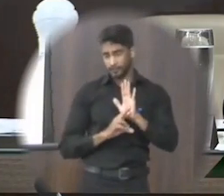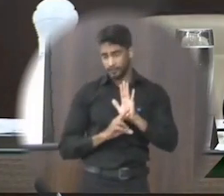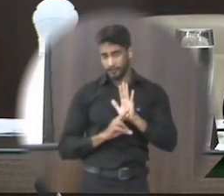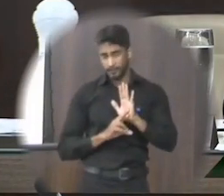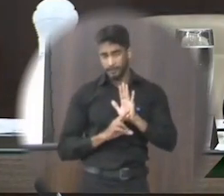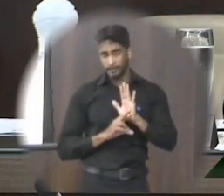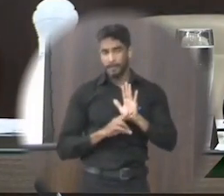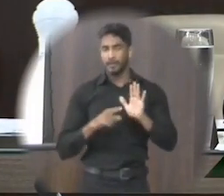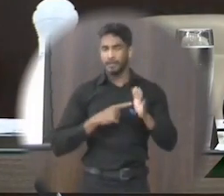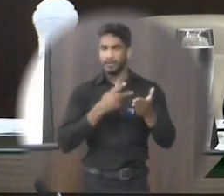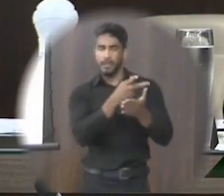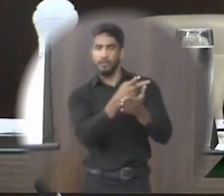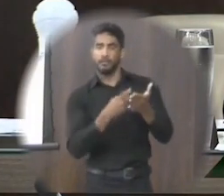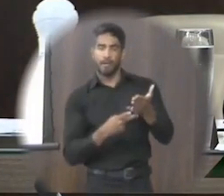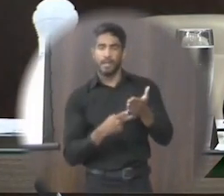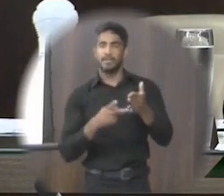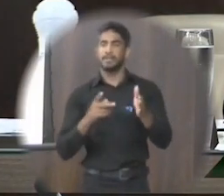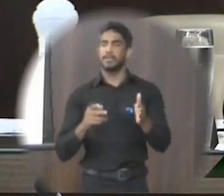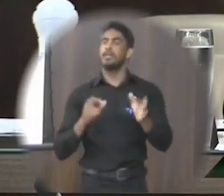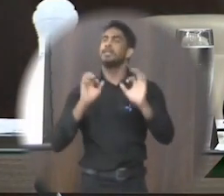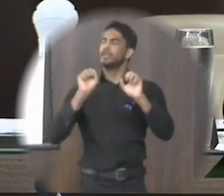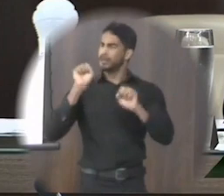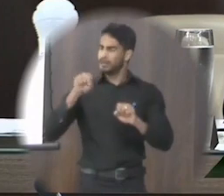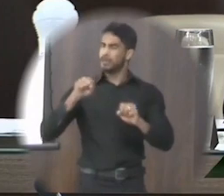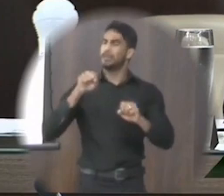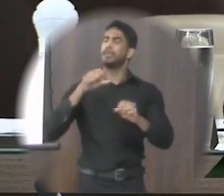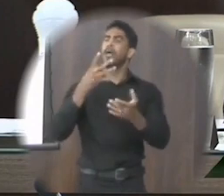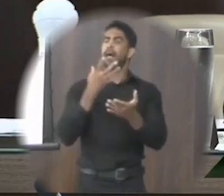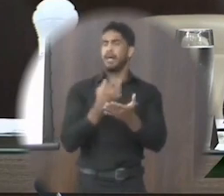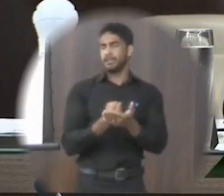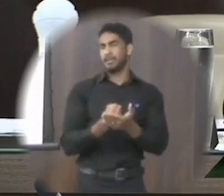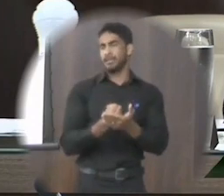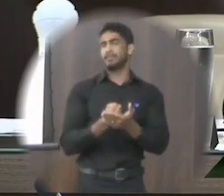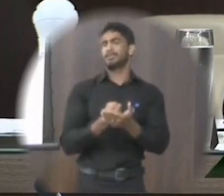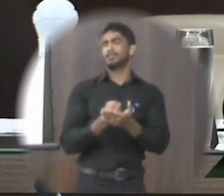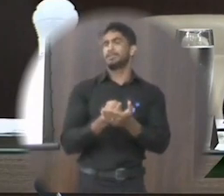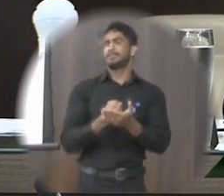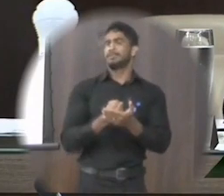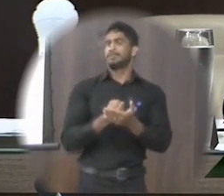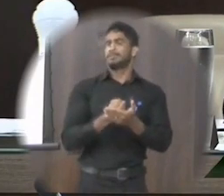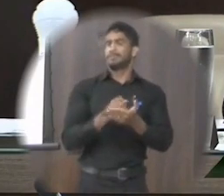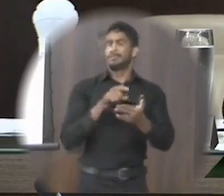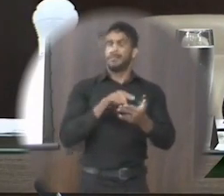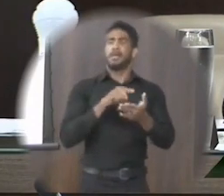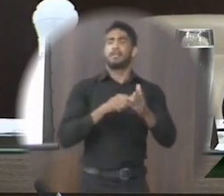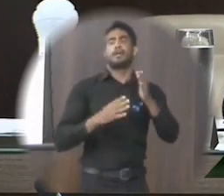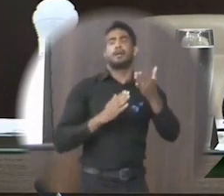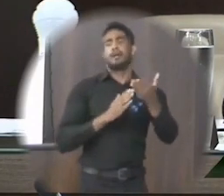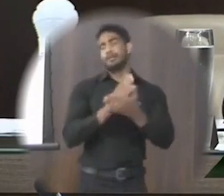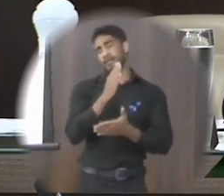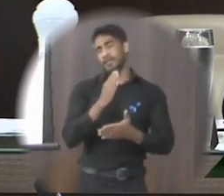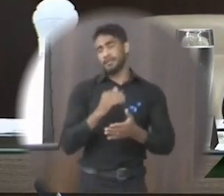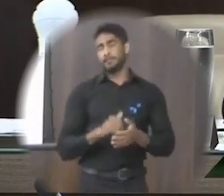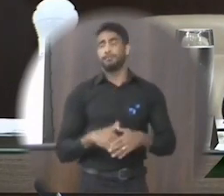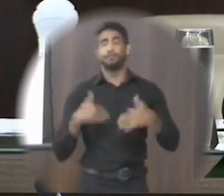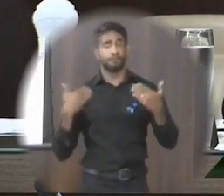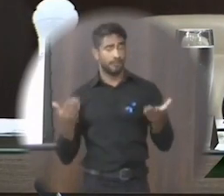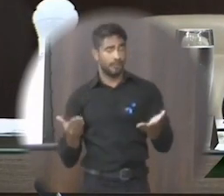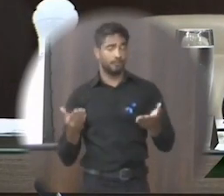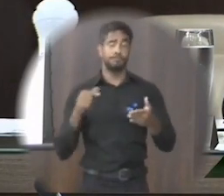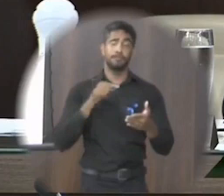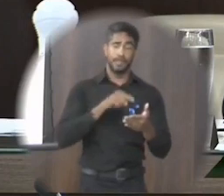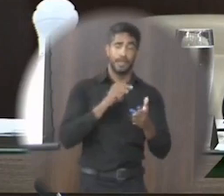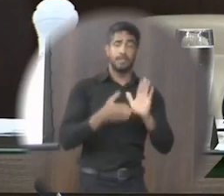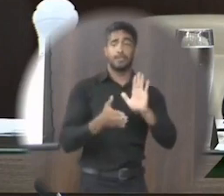e dado parecer que concluiu pela legalidade da matéria, essa comissão se coloca favorável à sua aprovação. Conclusão: em